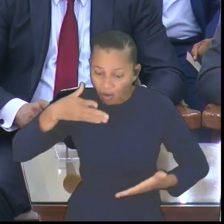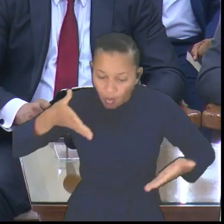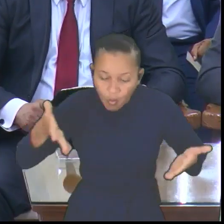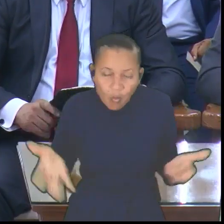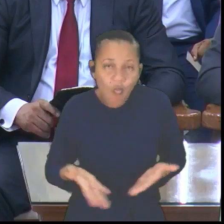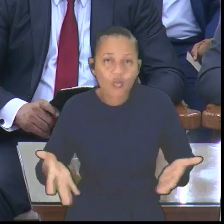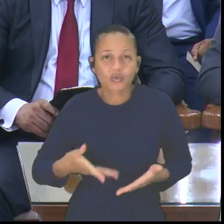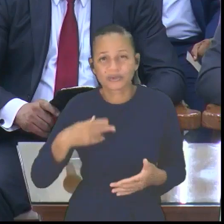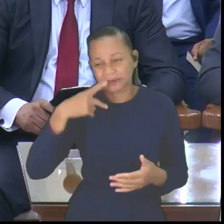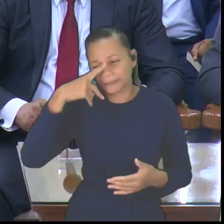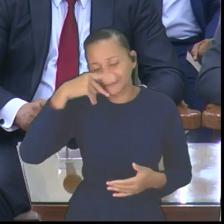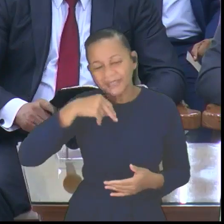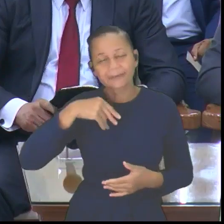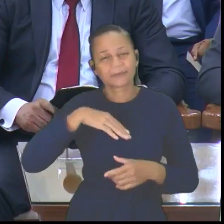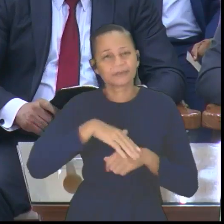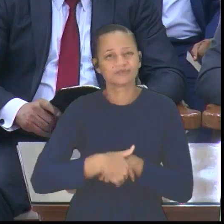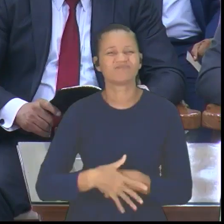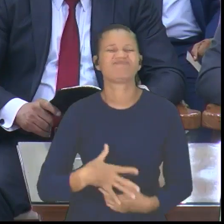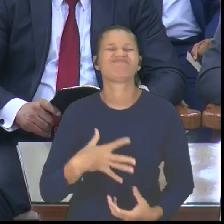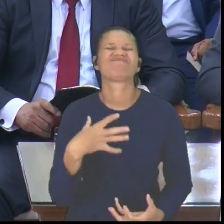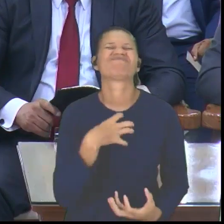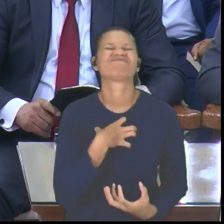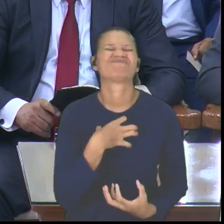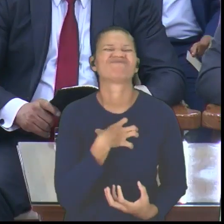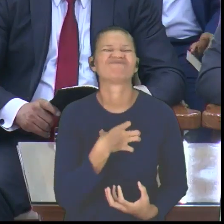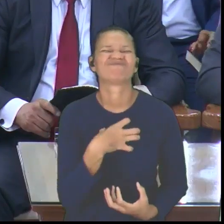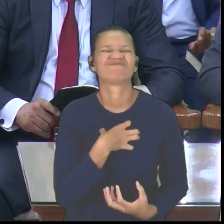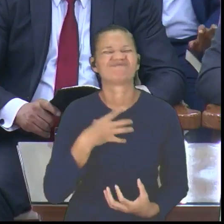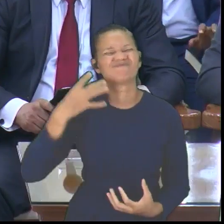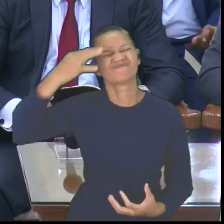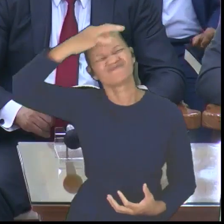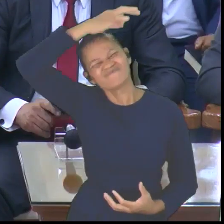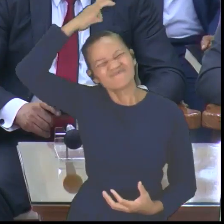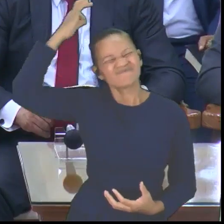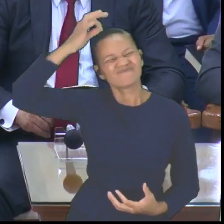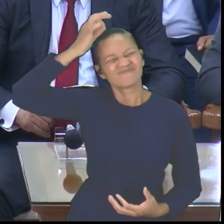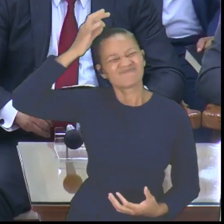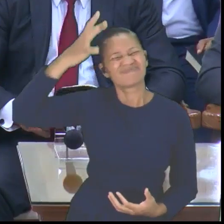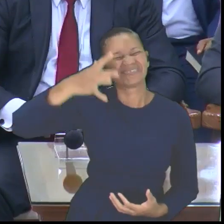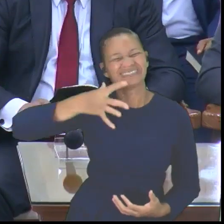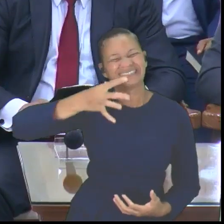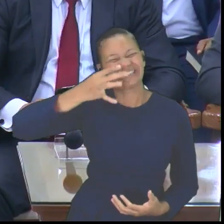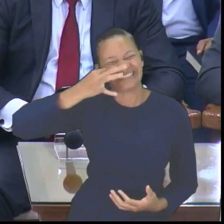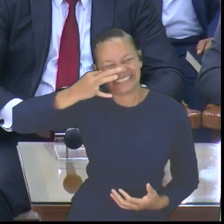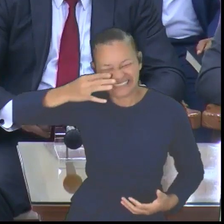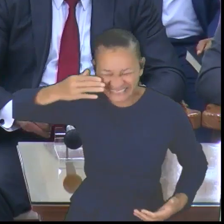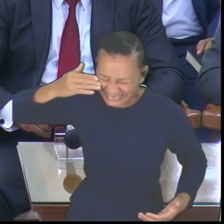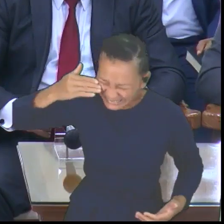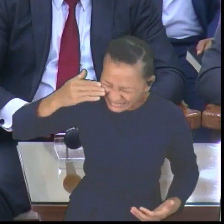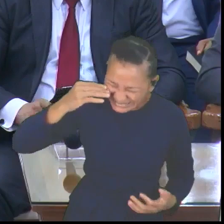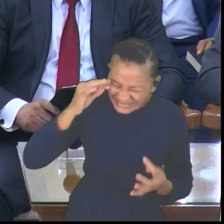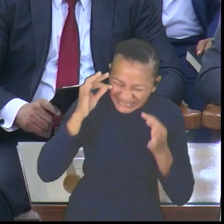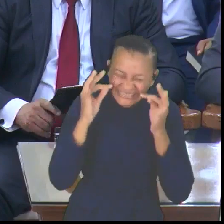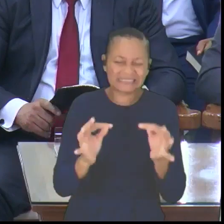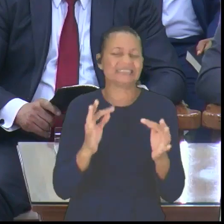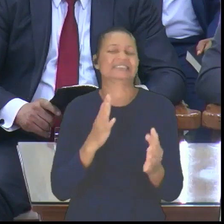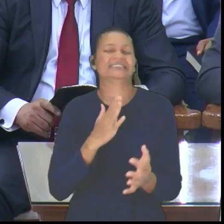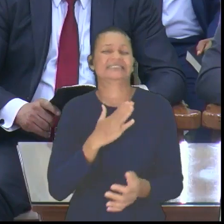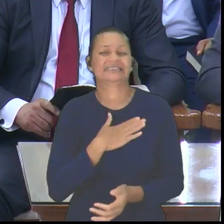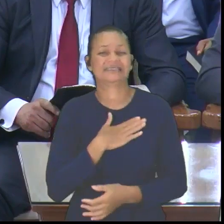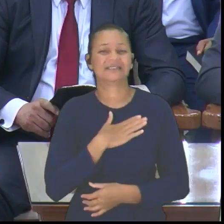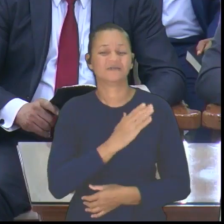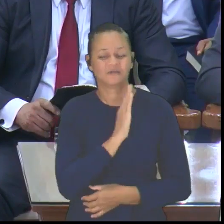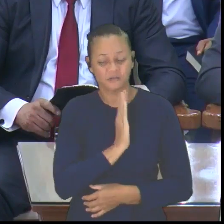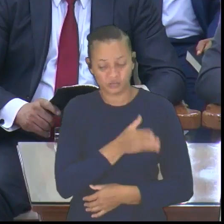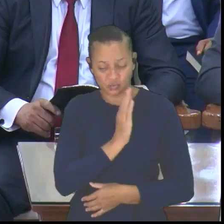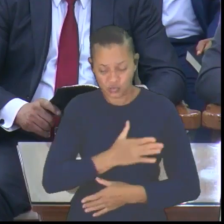mesma noite. Eu sinto, porque o Espírito Santo testifica no meu coração, que